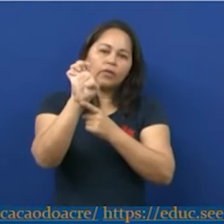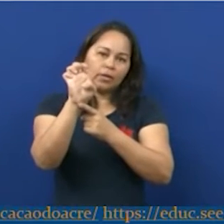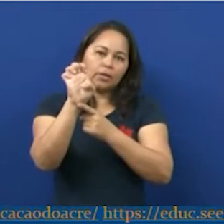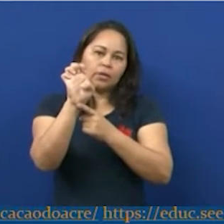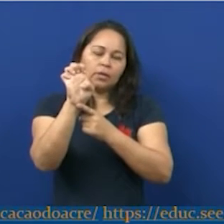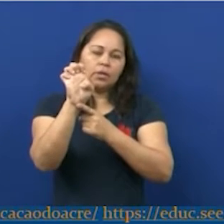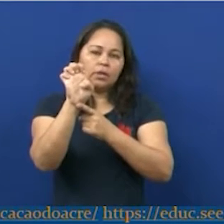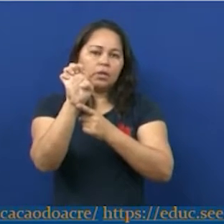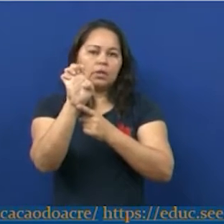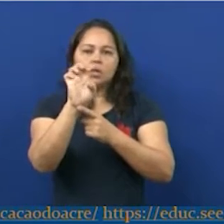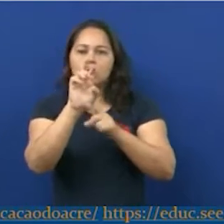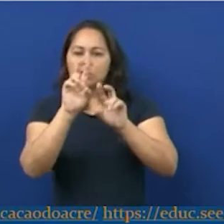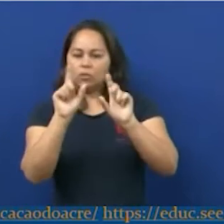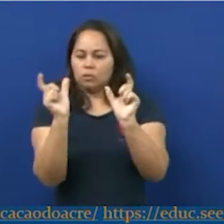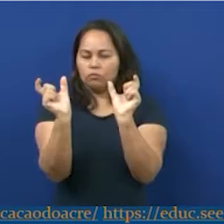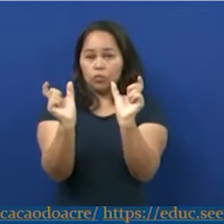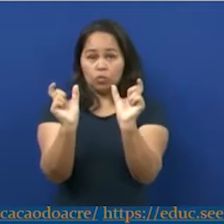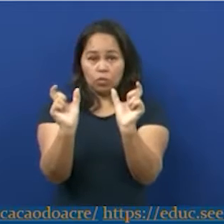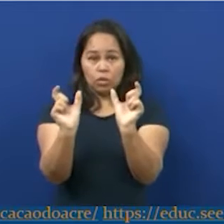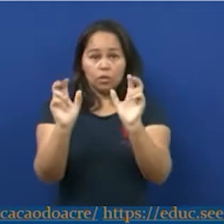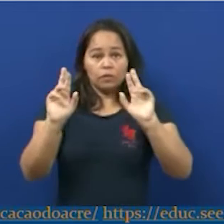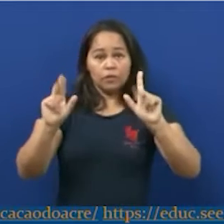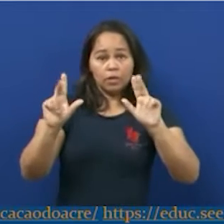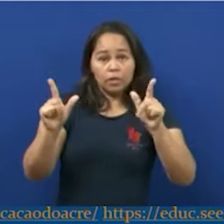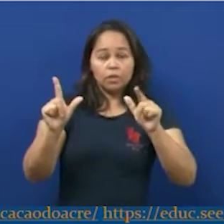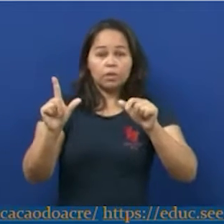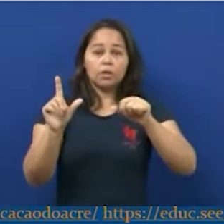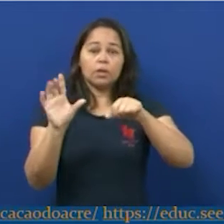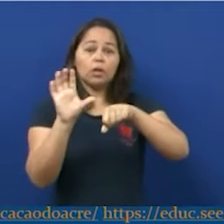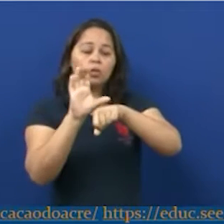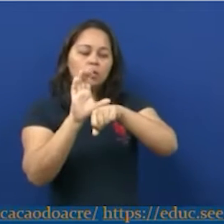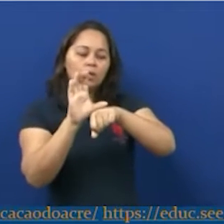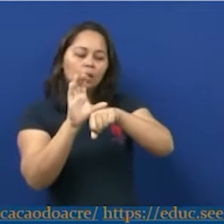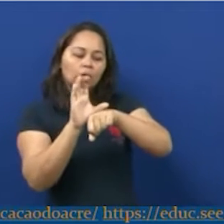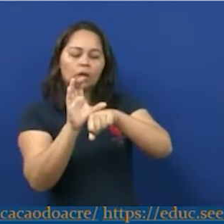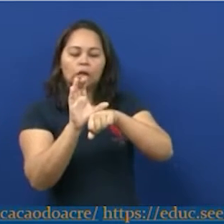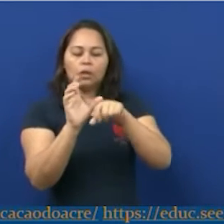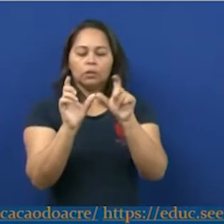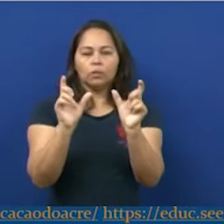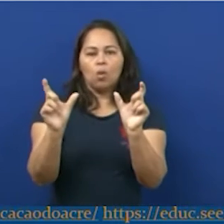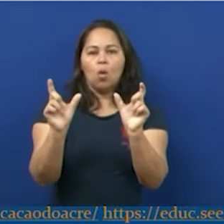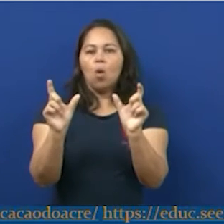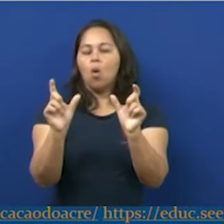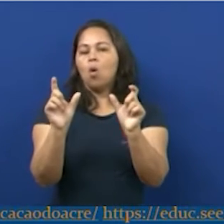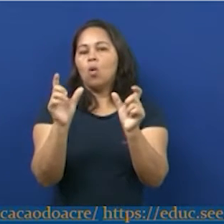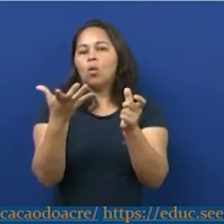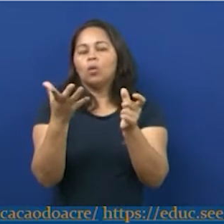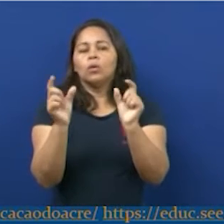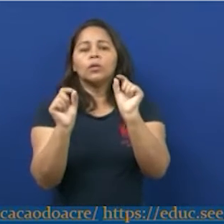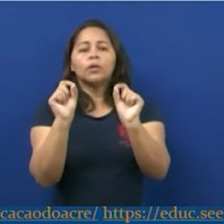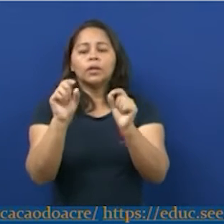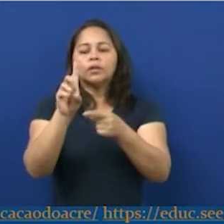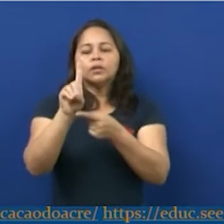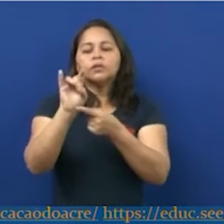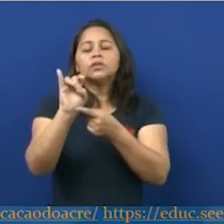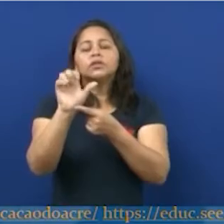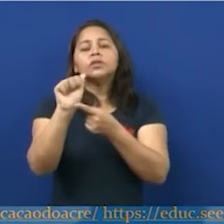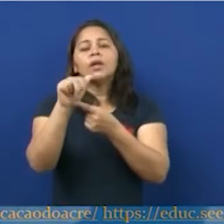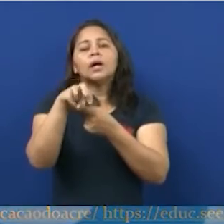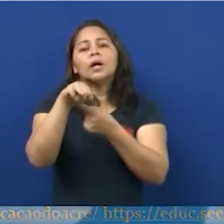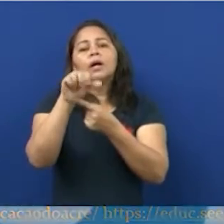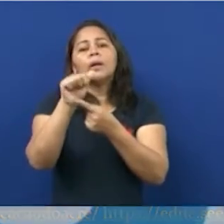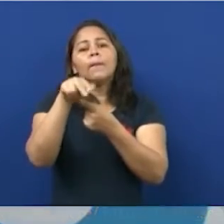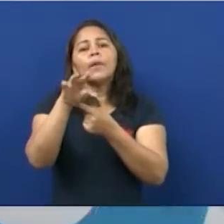temos também o carbono grafite e o carbono diamante. Ou seja, tanto o grafite como o diamante são formados por átomos